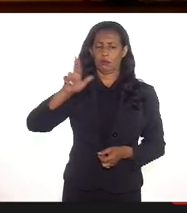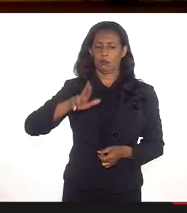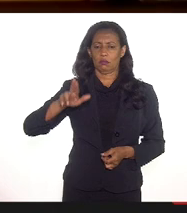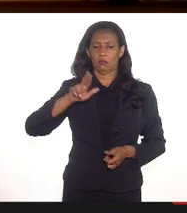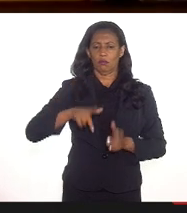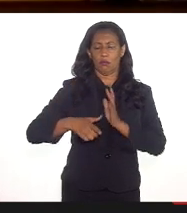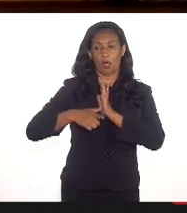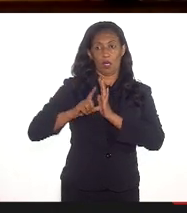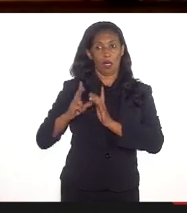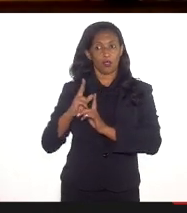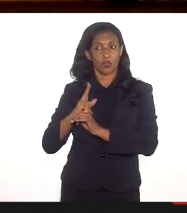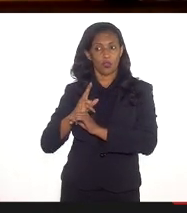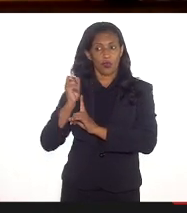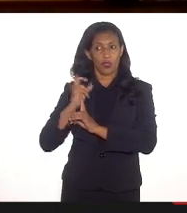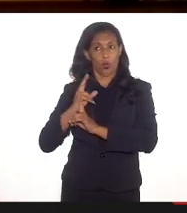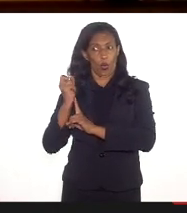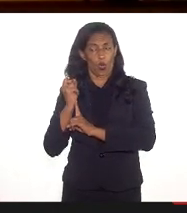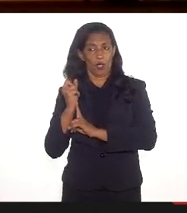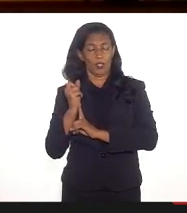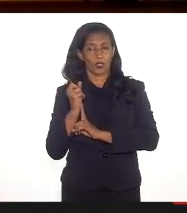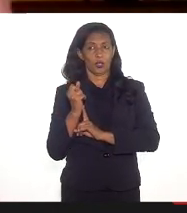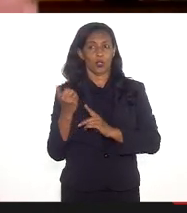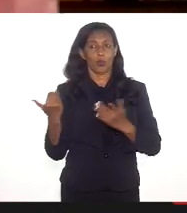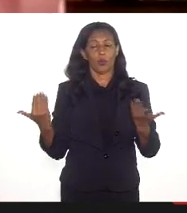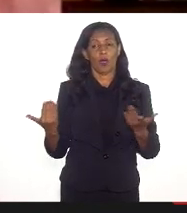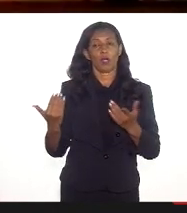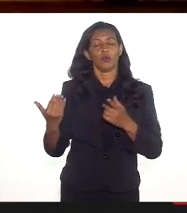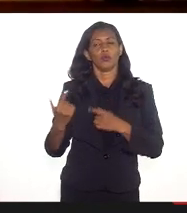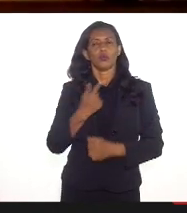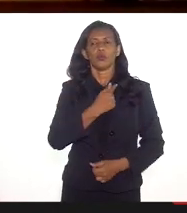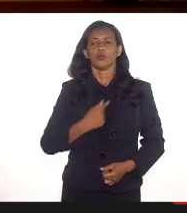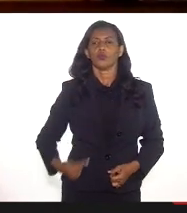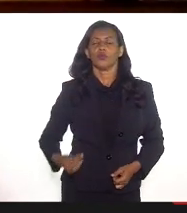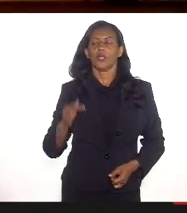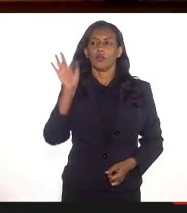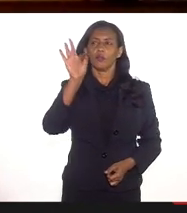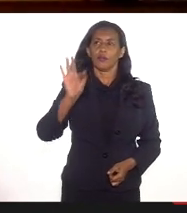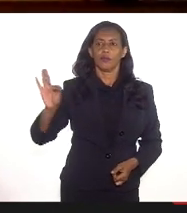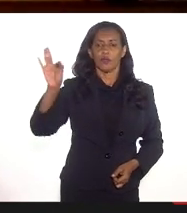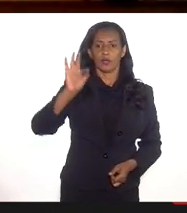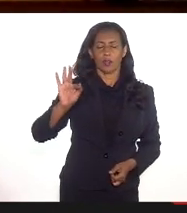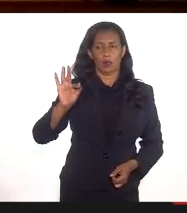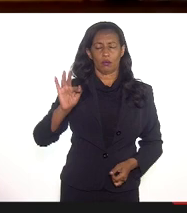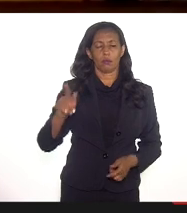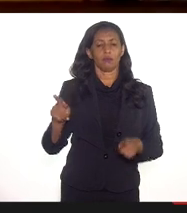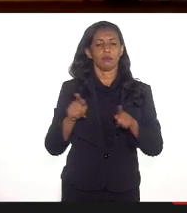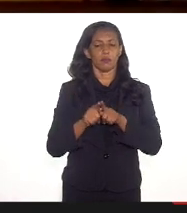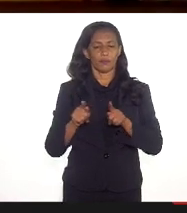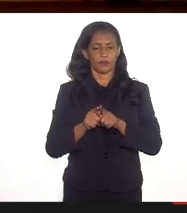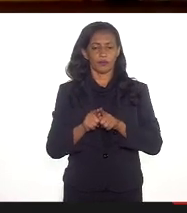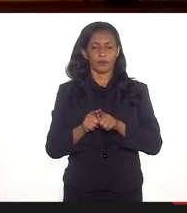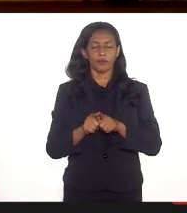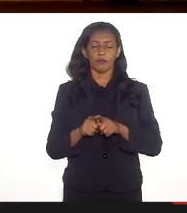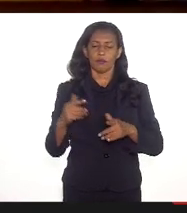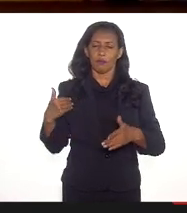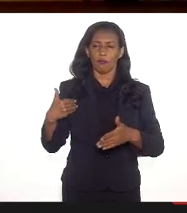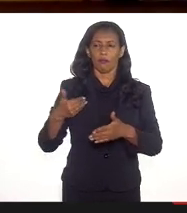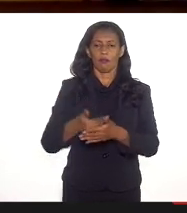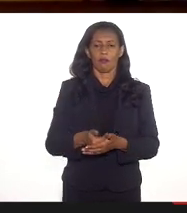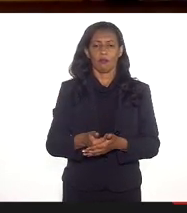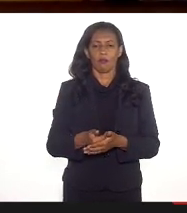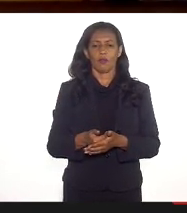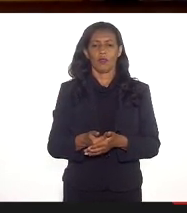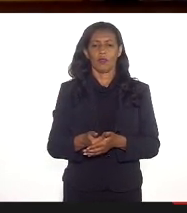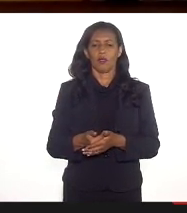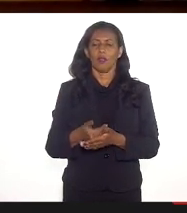importantes vitórias contra o atual governo federal, né? Visto que temos, inclusive, recentemente, derrotamos